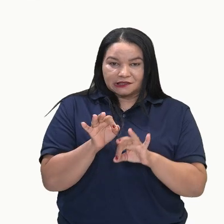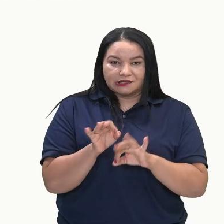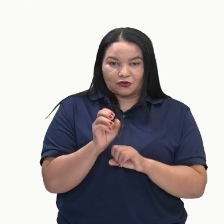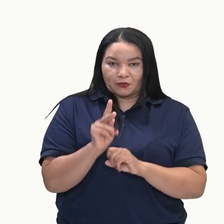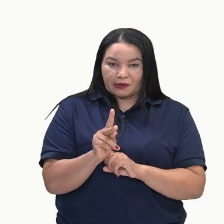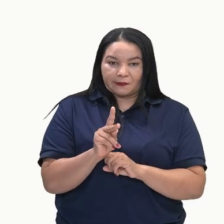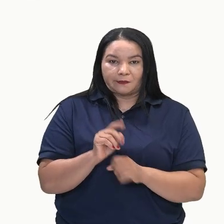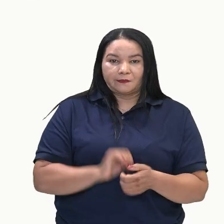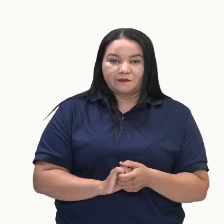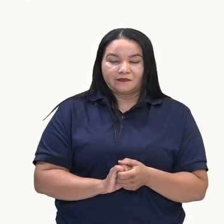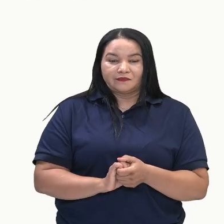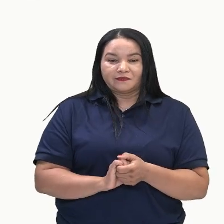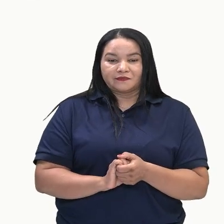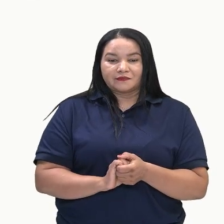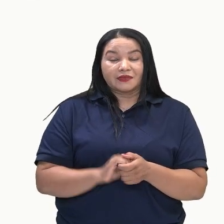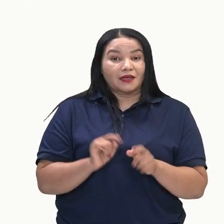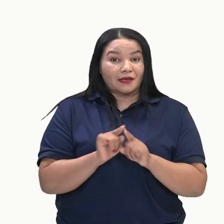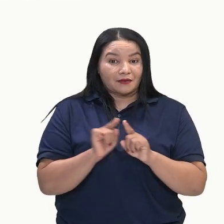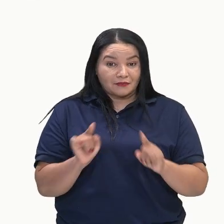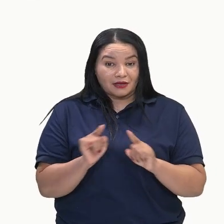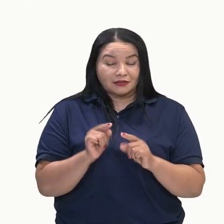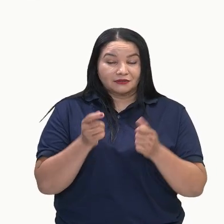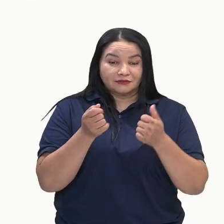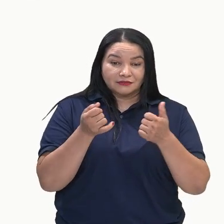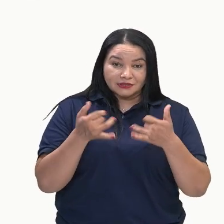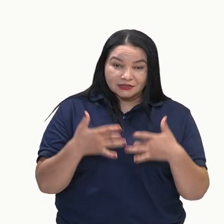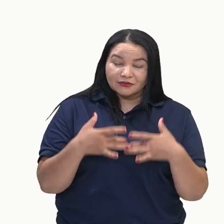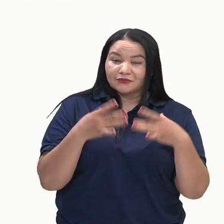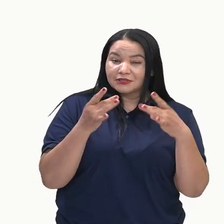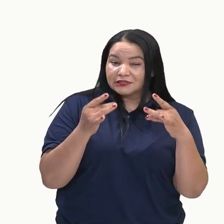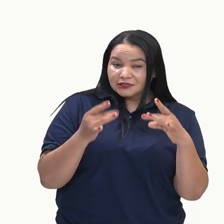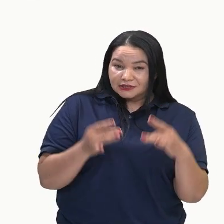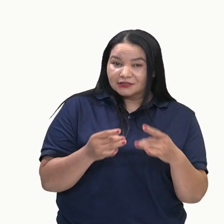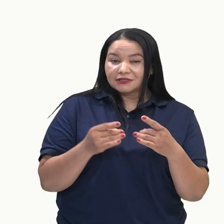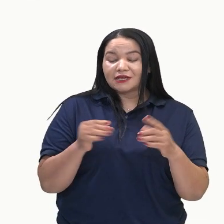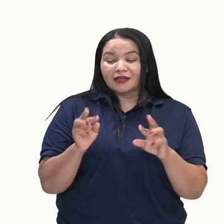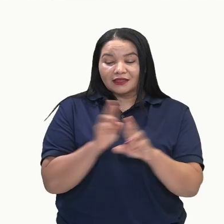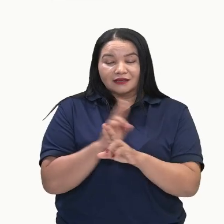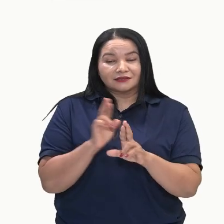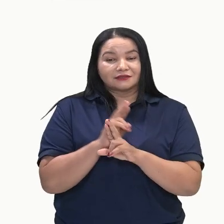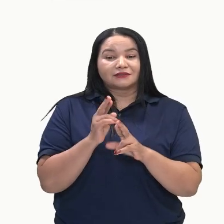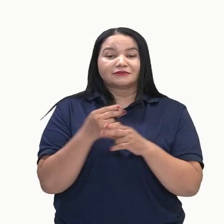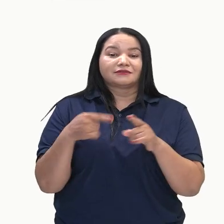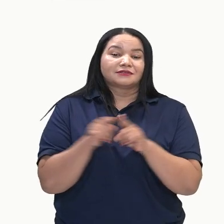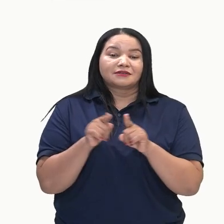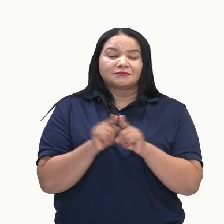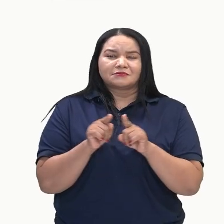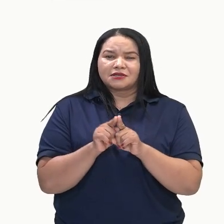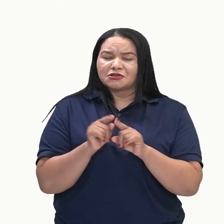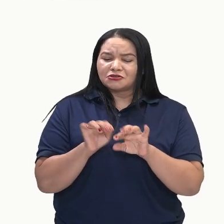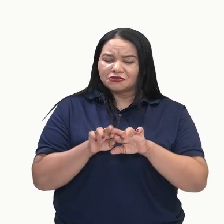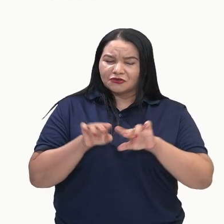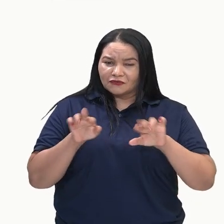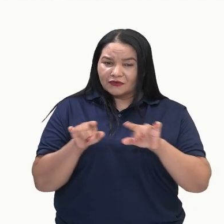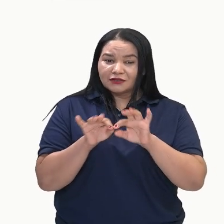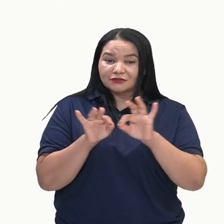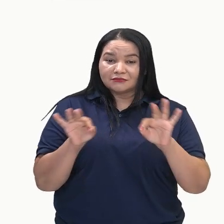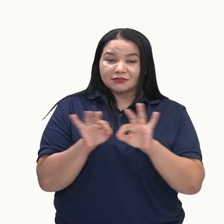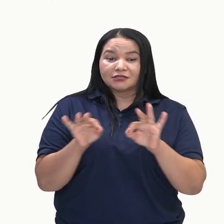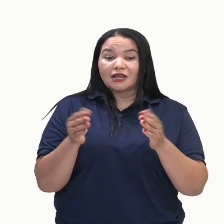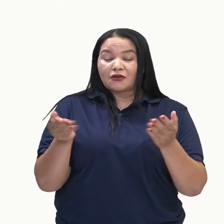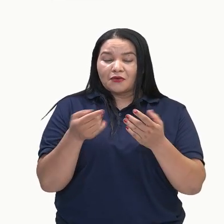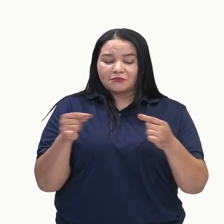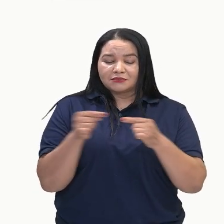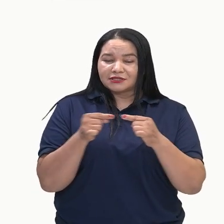fazer. Tudo bem? Mas já que nós vimos as definições, as relações entre as unidades de medidas, nós vimos aqui agora